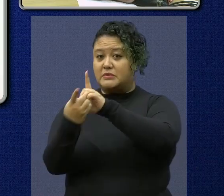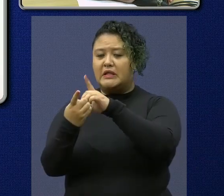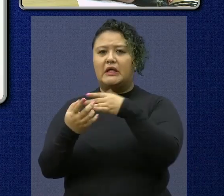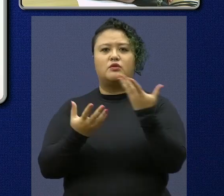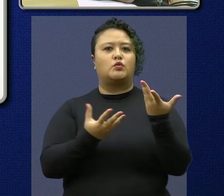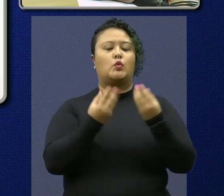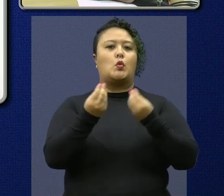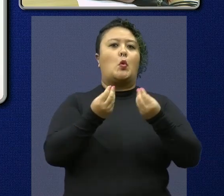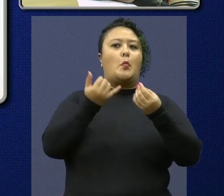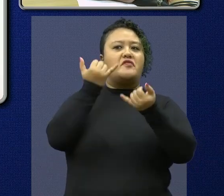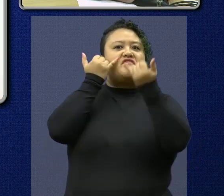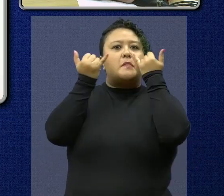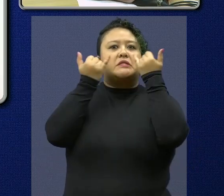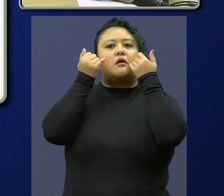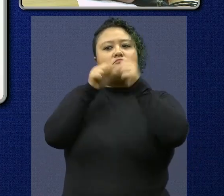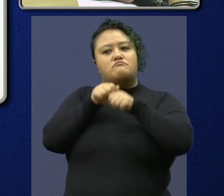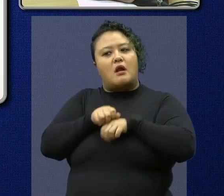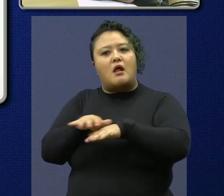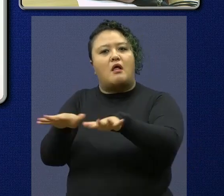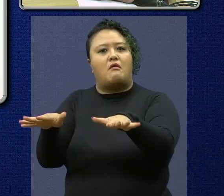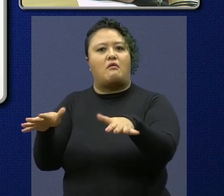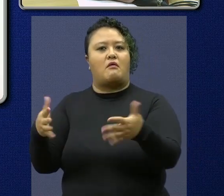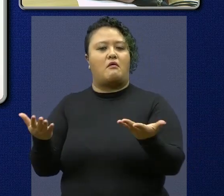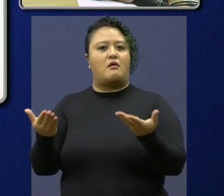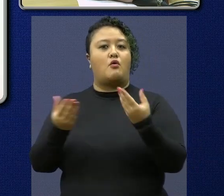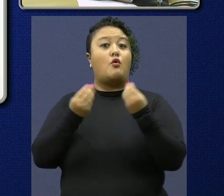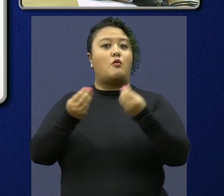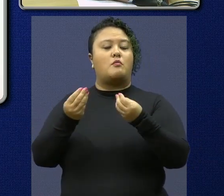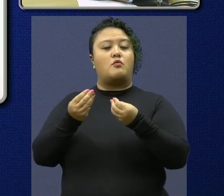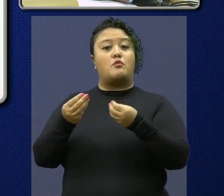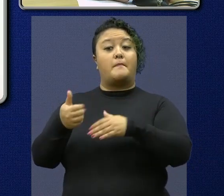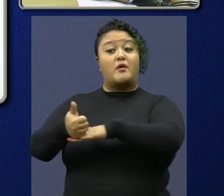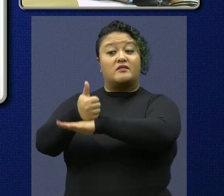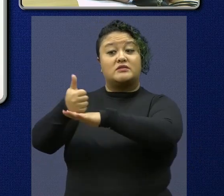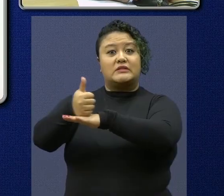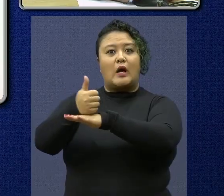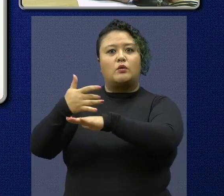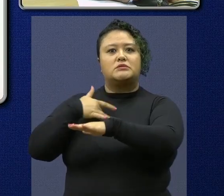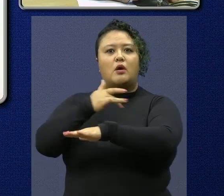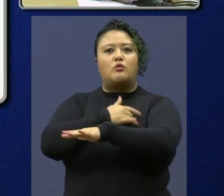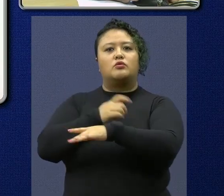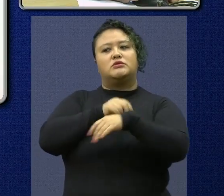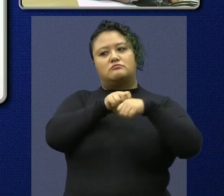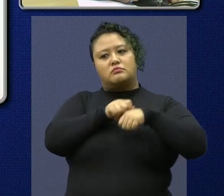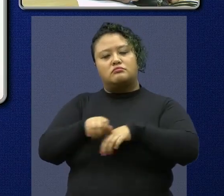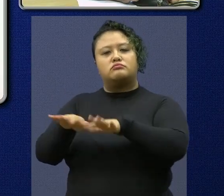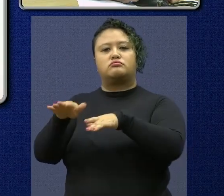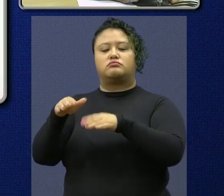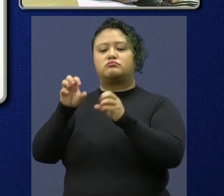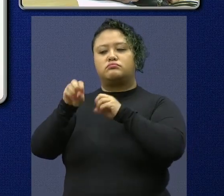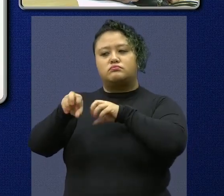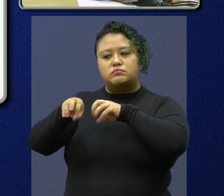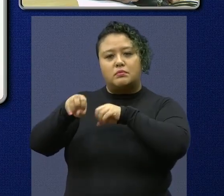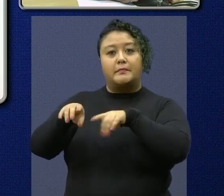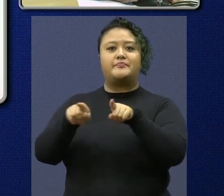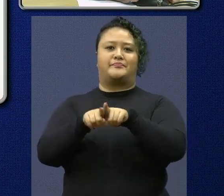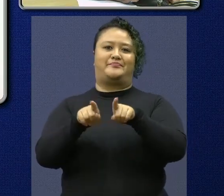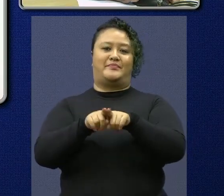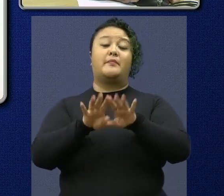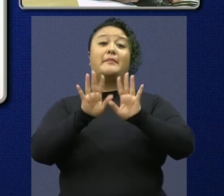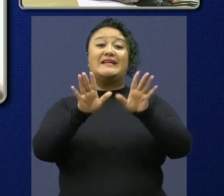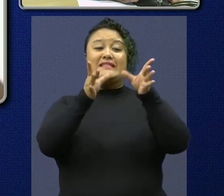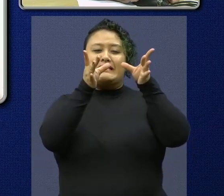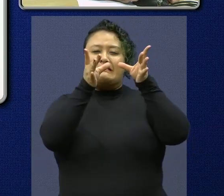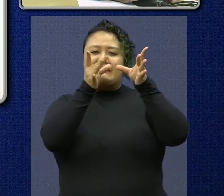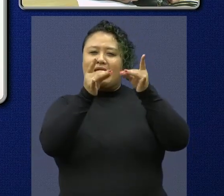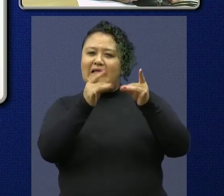para ampliar essa informação para chegar a todos os profissionais de saúde e etc. Só que exatamente os detalhes